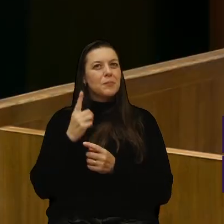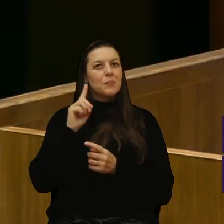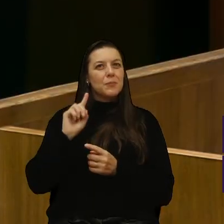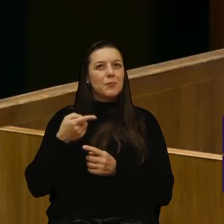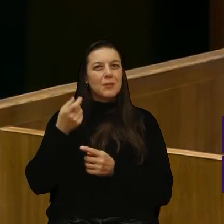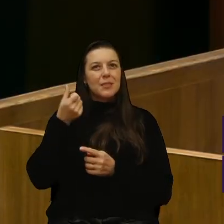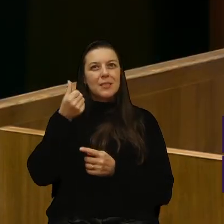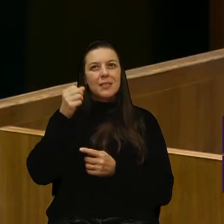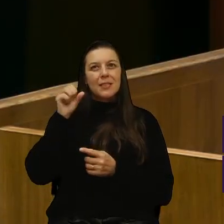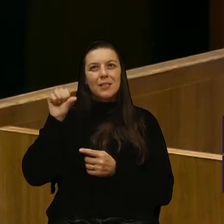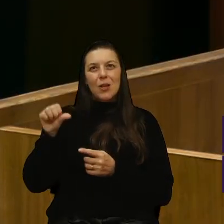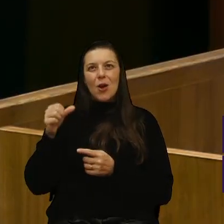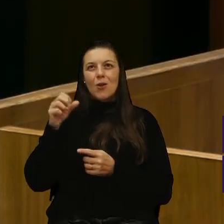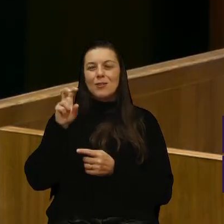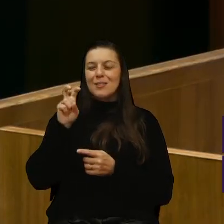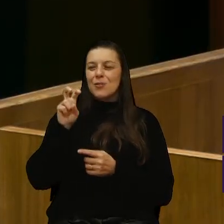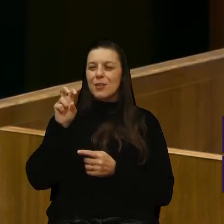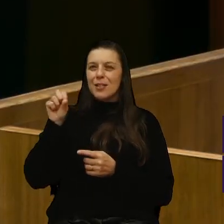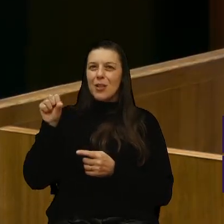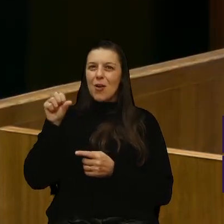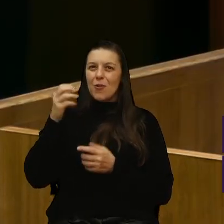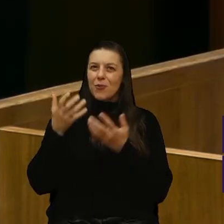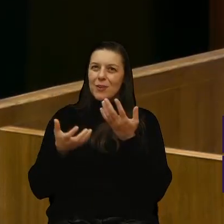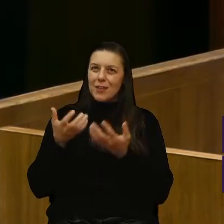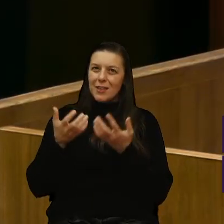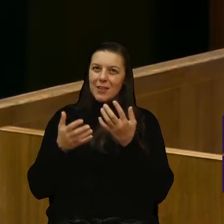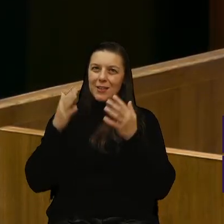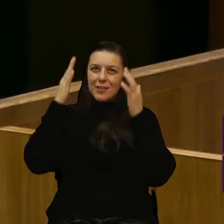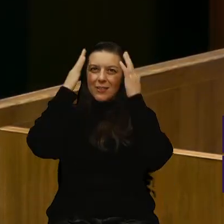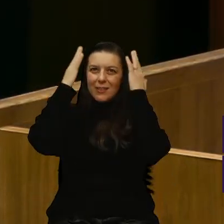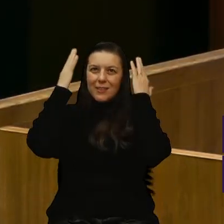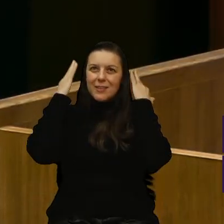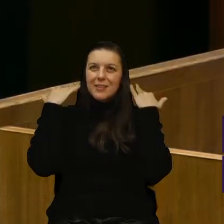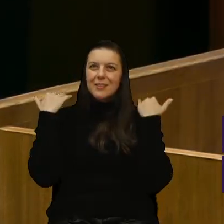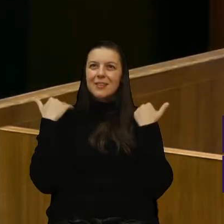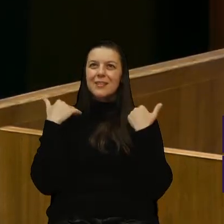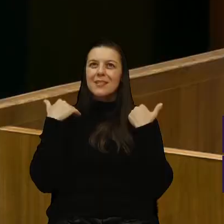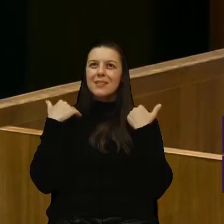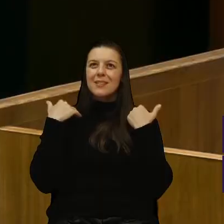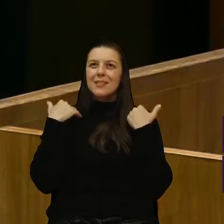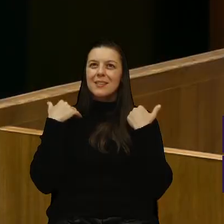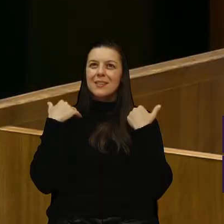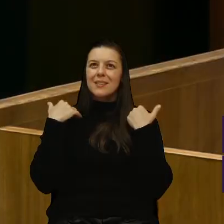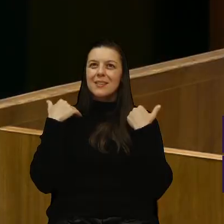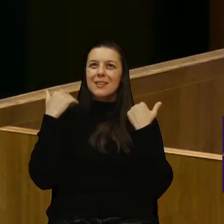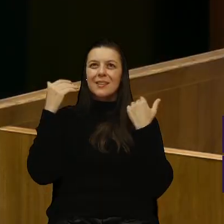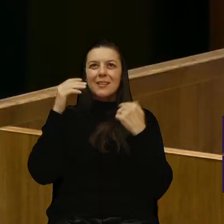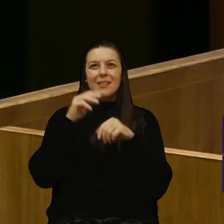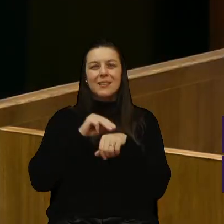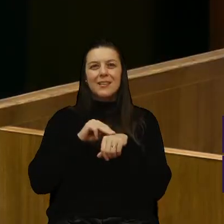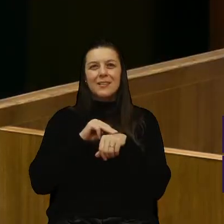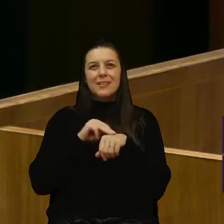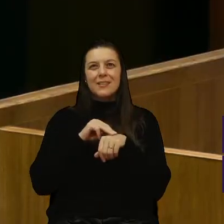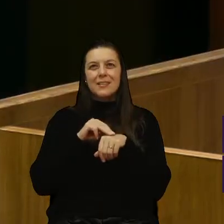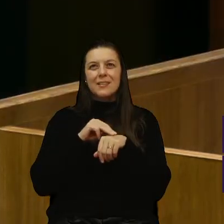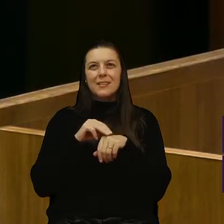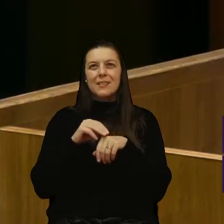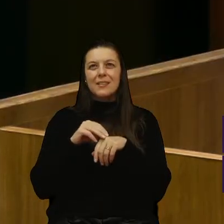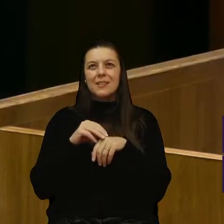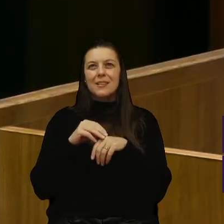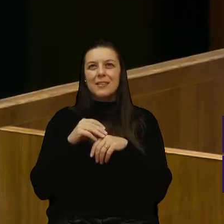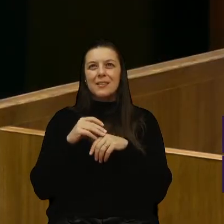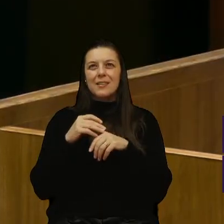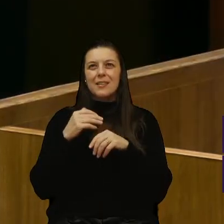1,69 m, 59 quilos, cabelo nos ombros, castanho, com